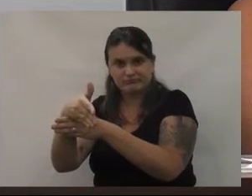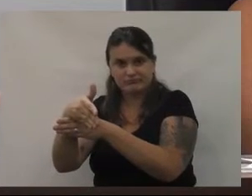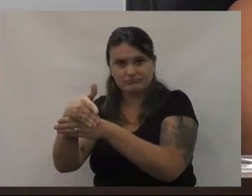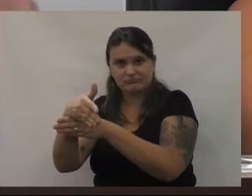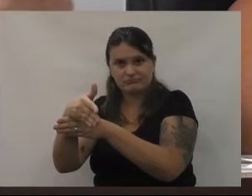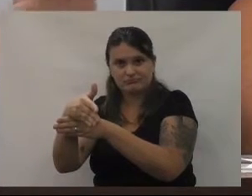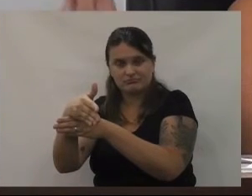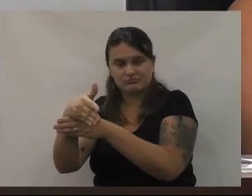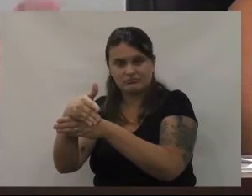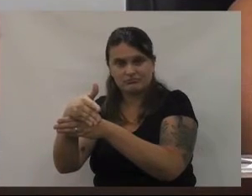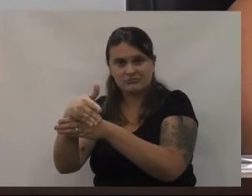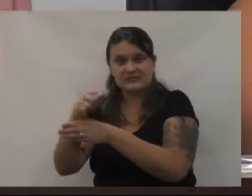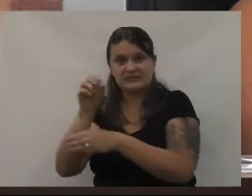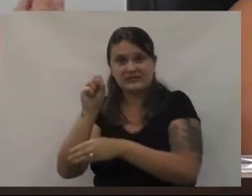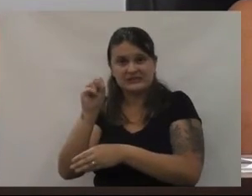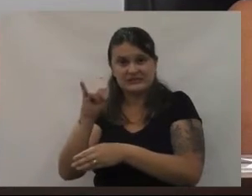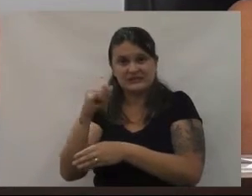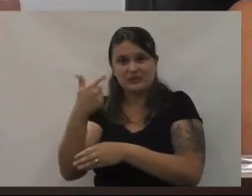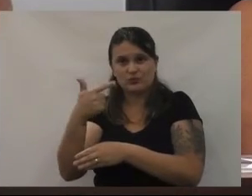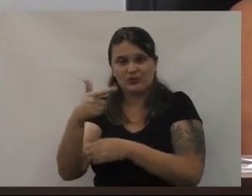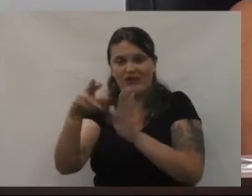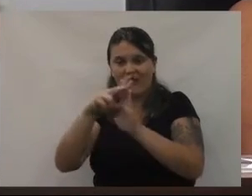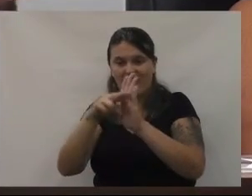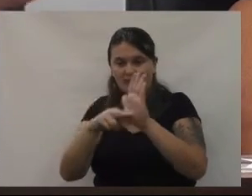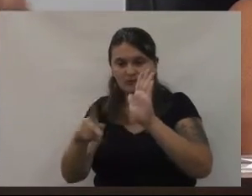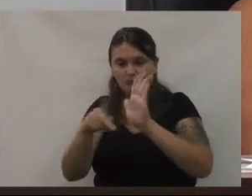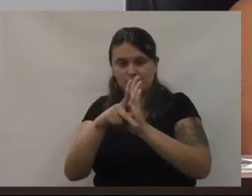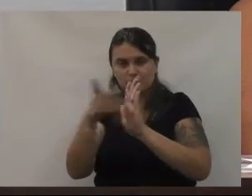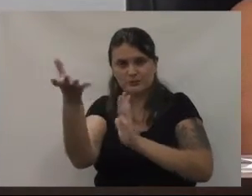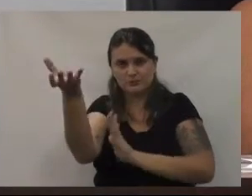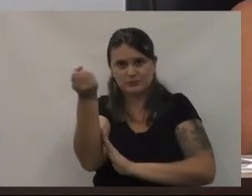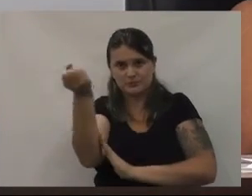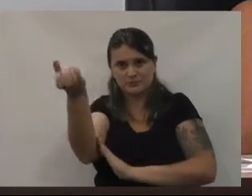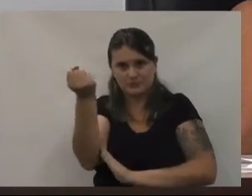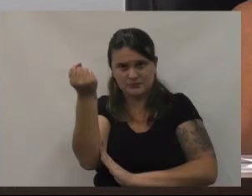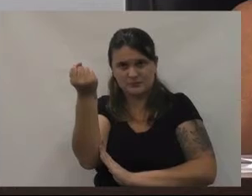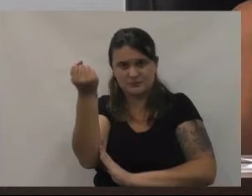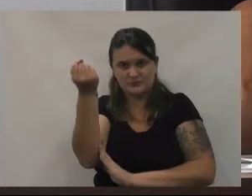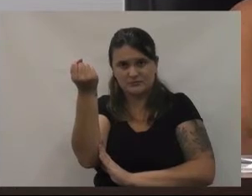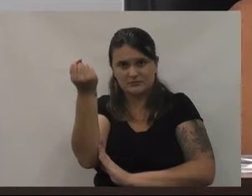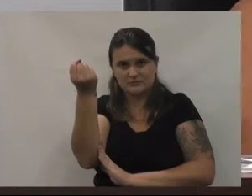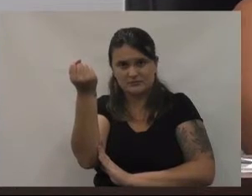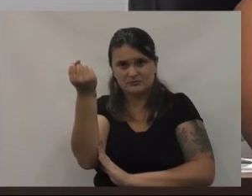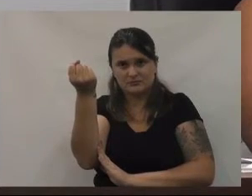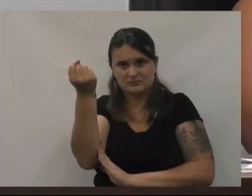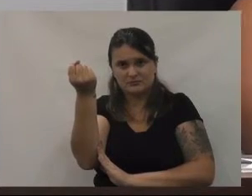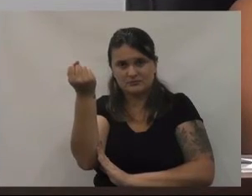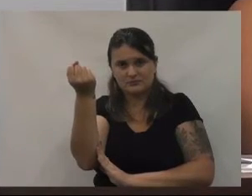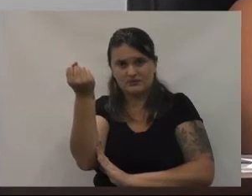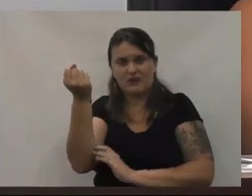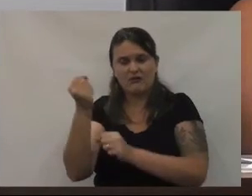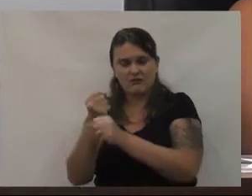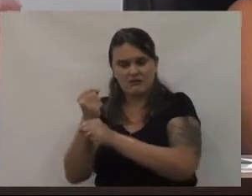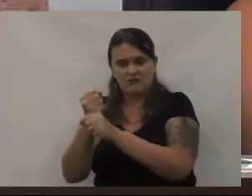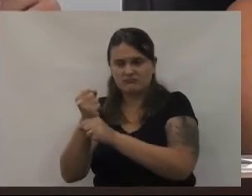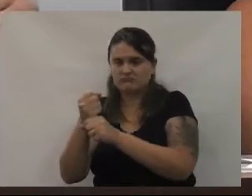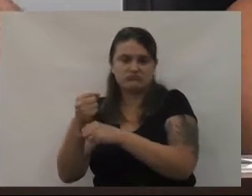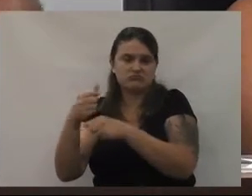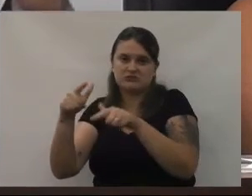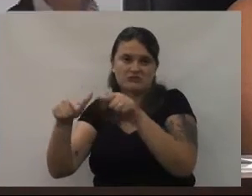concursados no regime próprio, exemplo, nosso fundo de aposentadoria, e durante esse